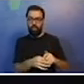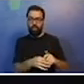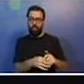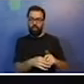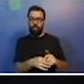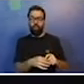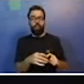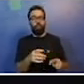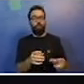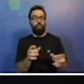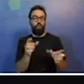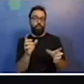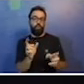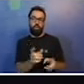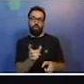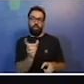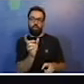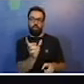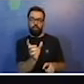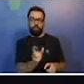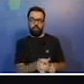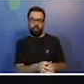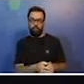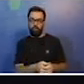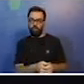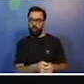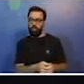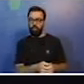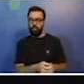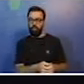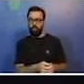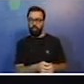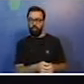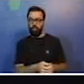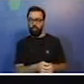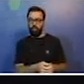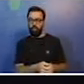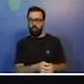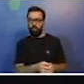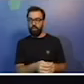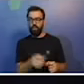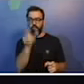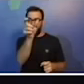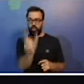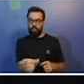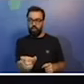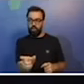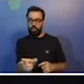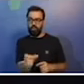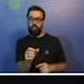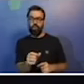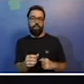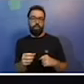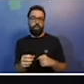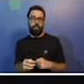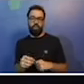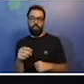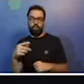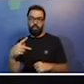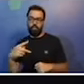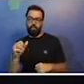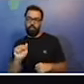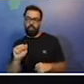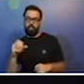complemento. Olha lá a oração. Vende-se um barco. Esse barco aí,